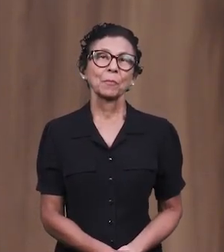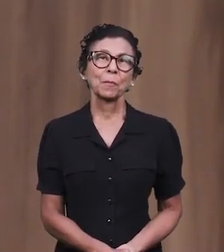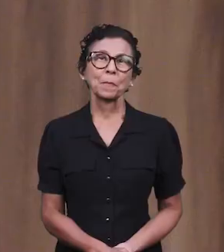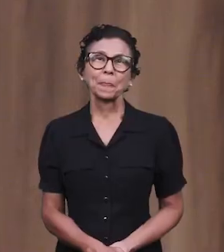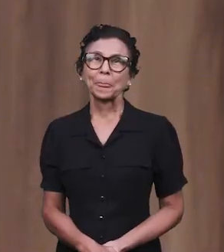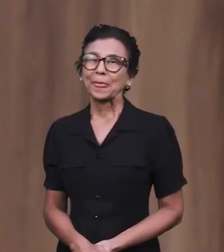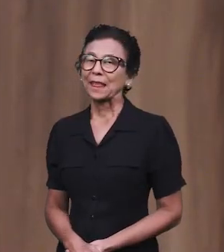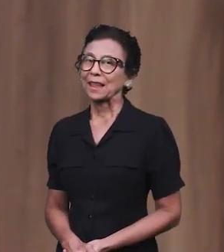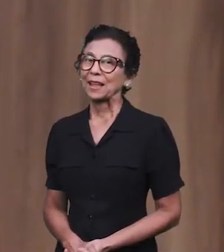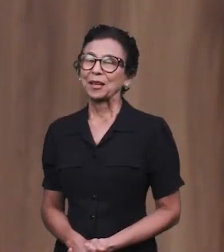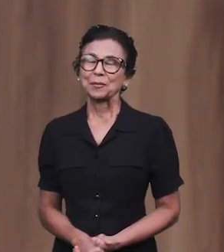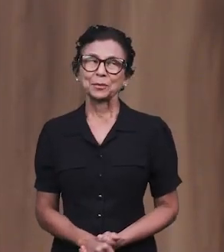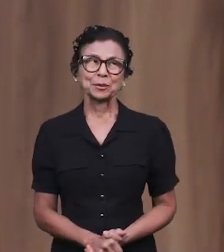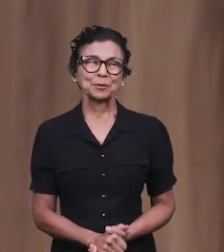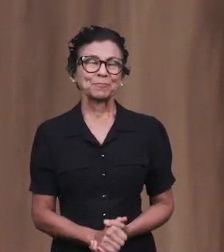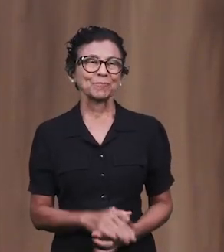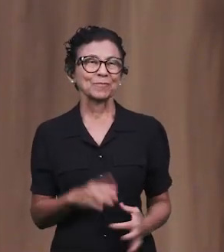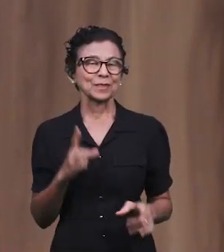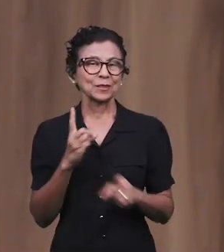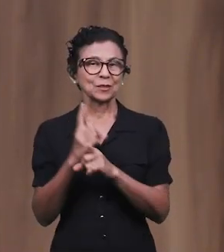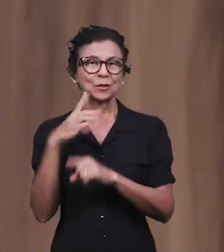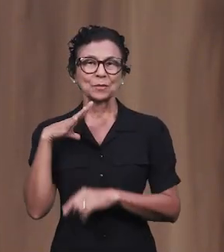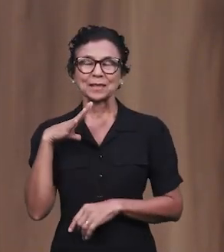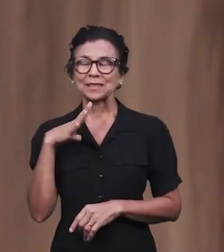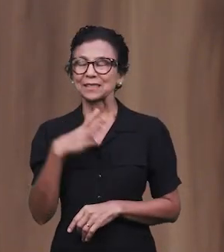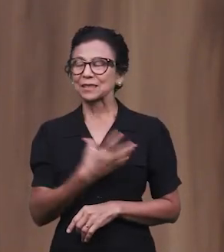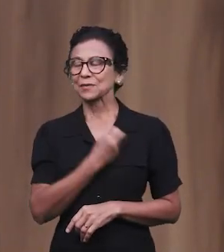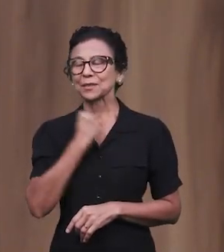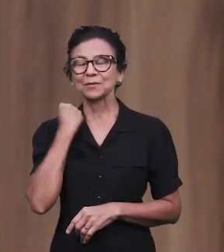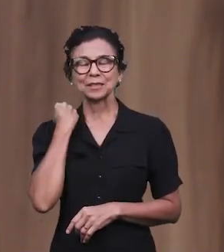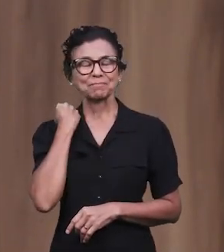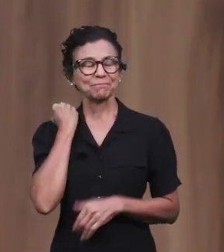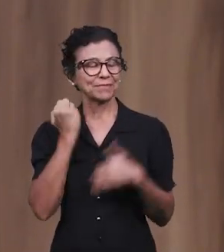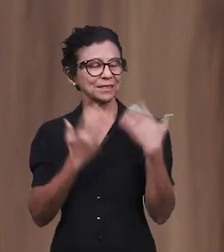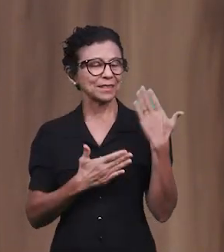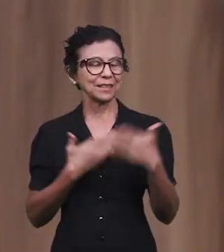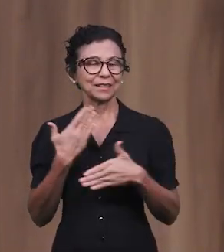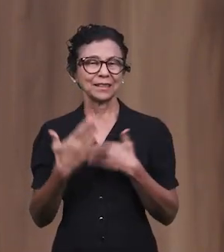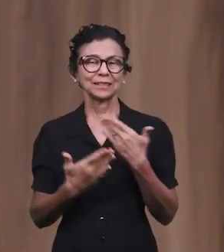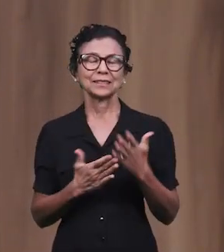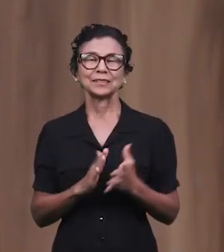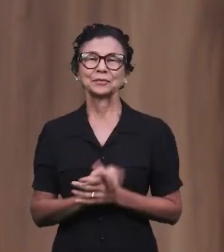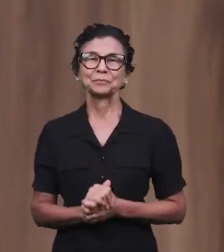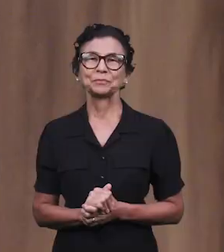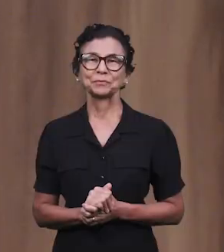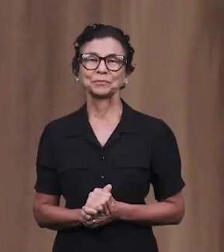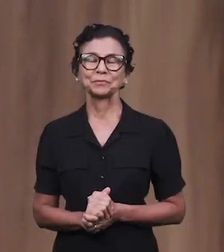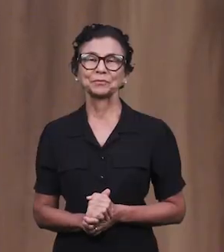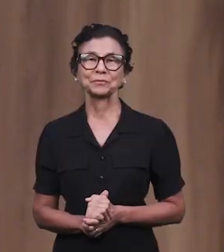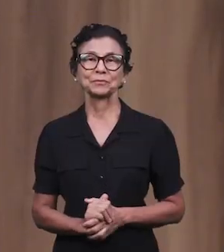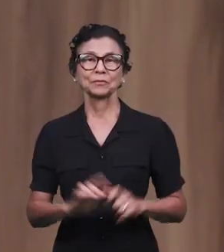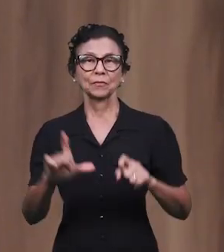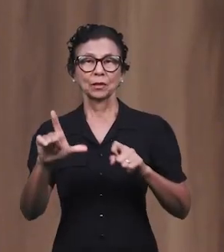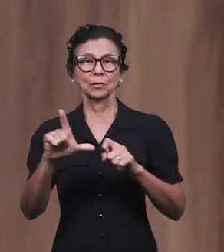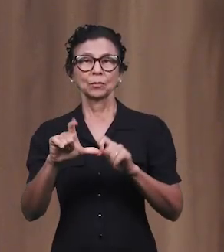ela mexe com o homem, ela alegra o coração do homem. Evangelho de Lucas, capítulo